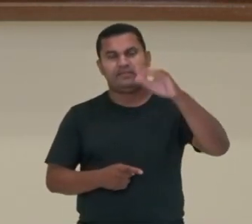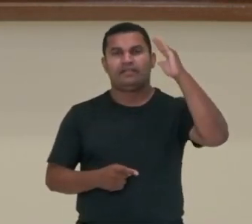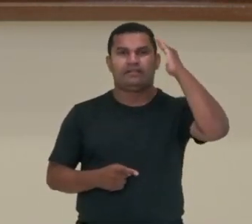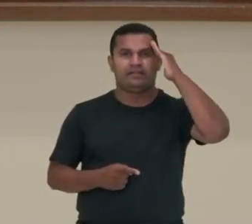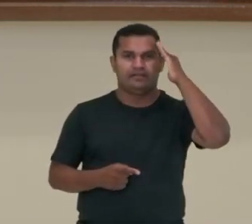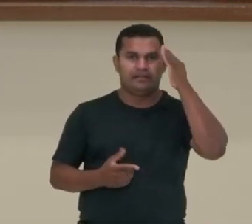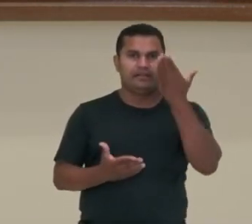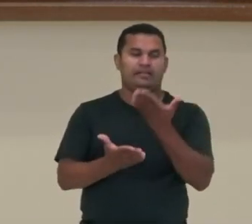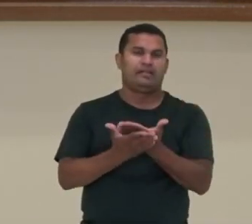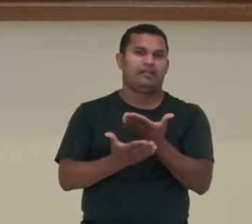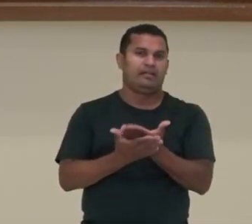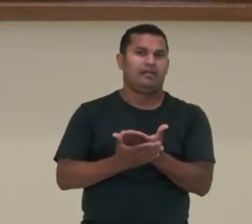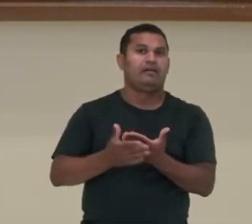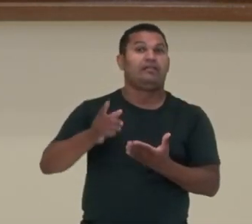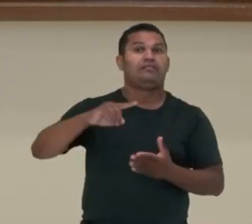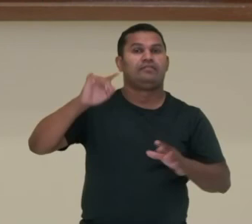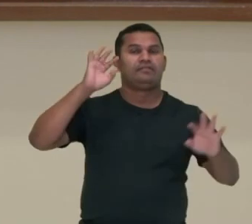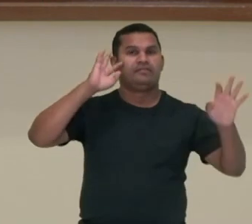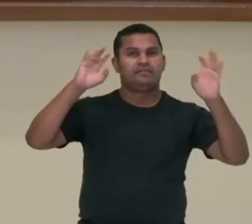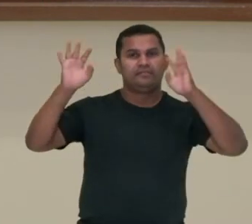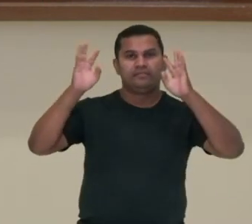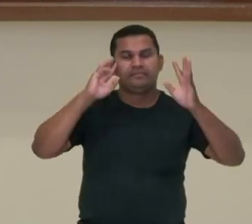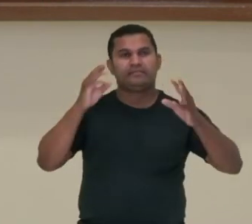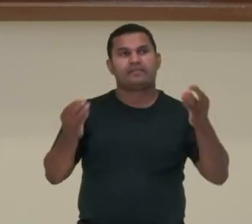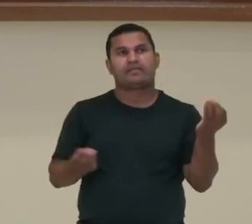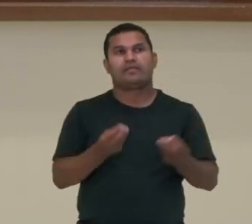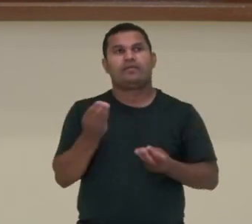tenham entendido um pouco mais sobre essa questão da